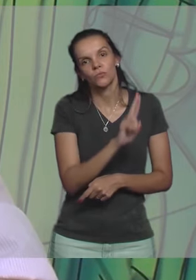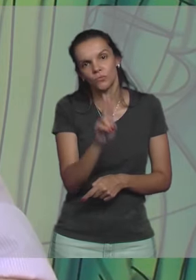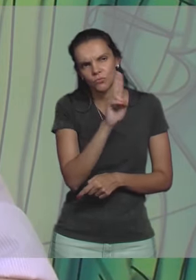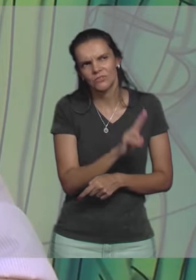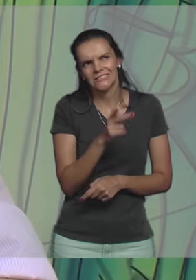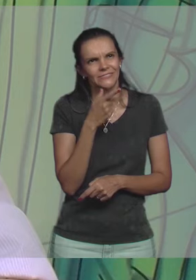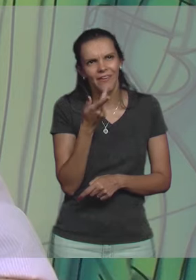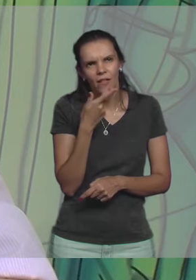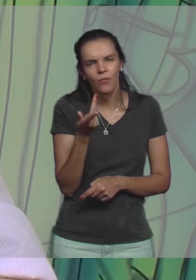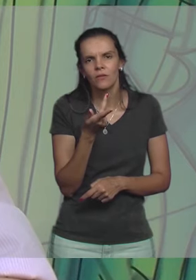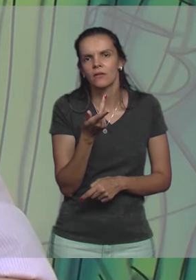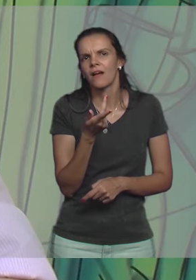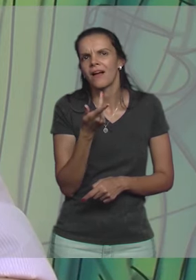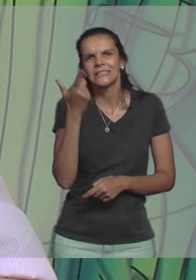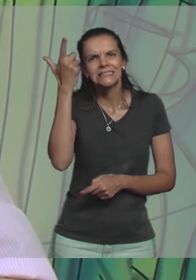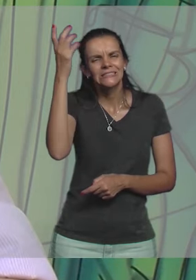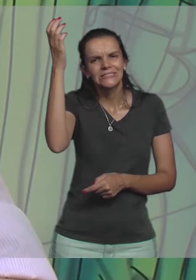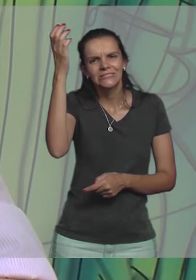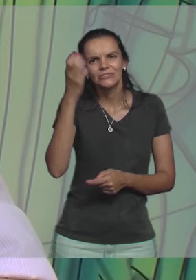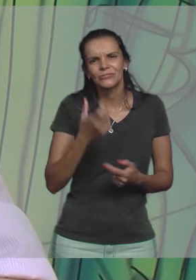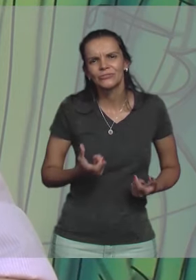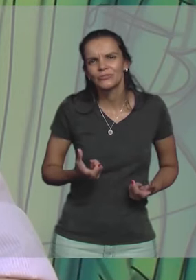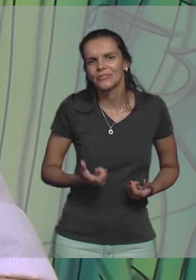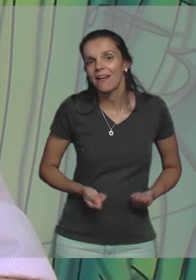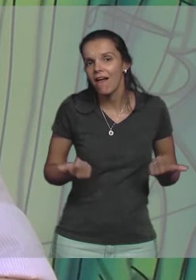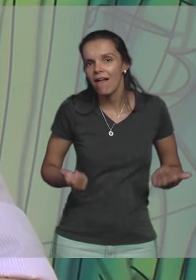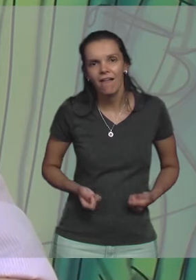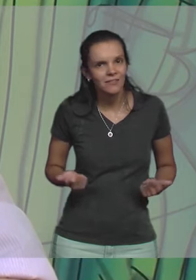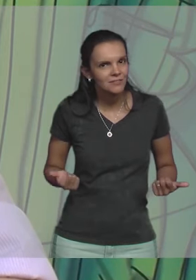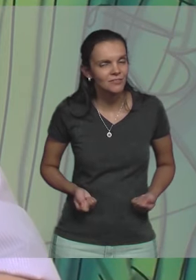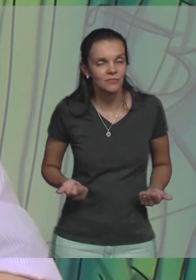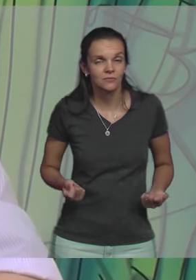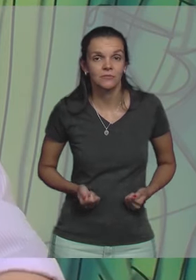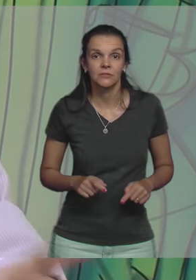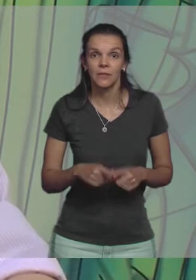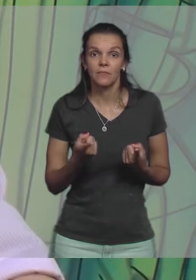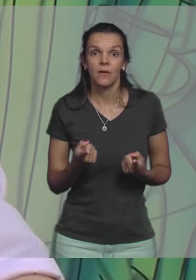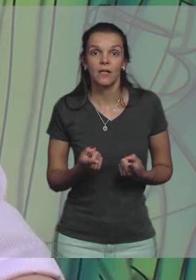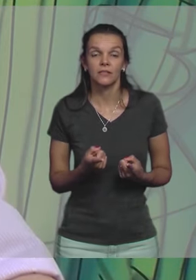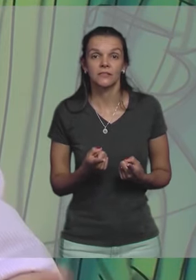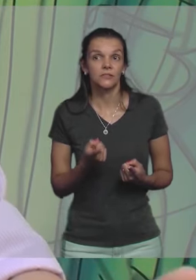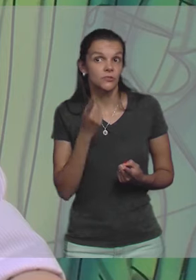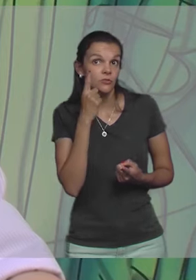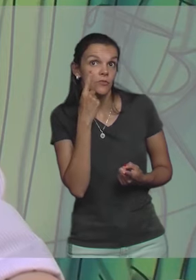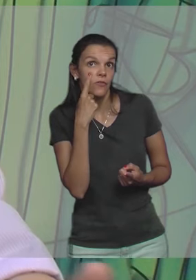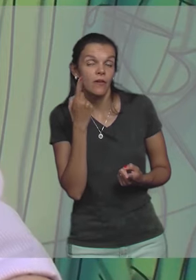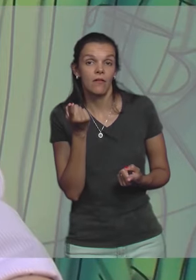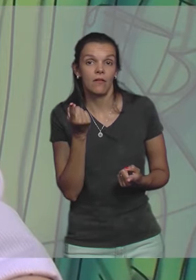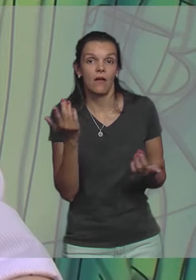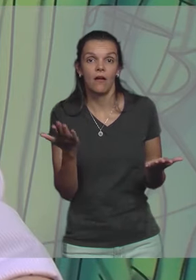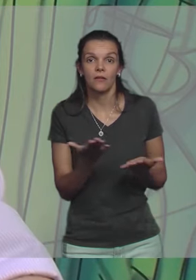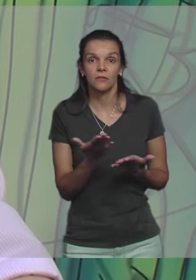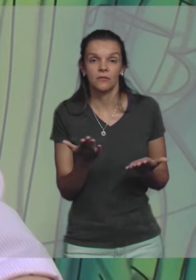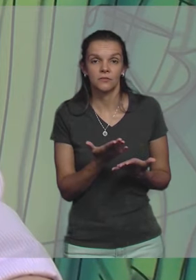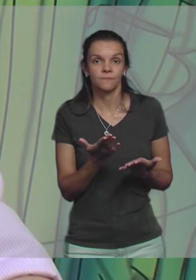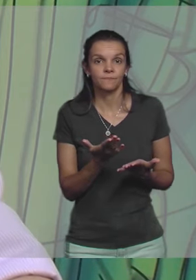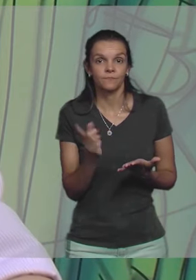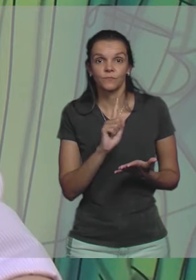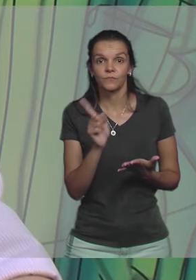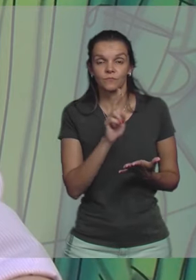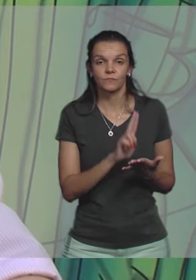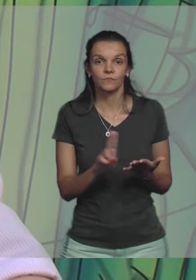custo de investimento seria muito alto, mas, de outro lado, se a gente olhar o custo que nós temos por não